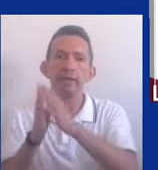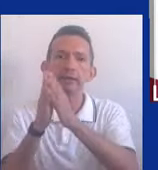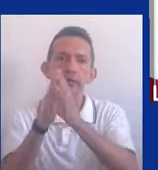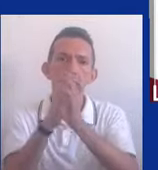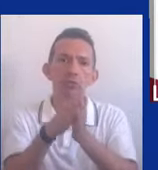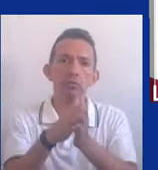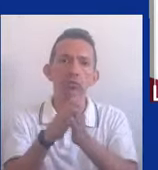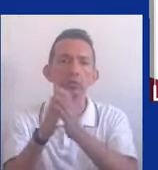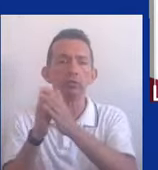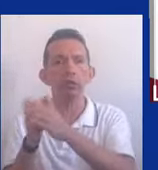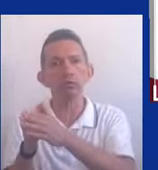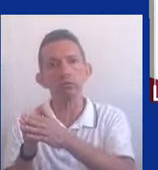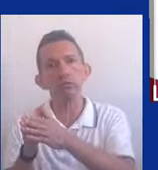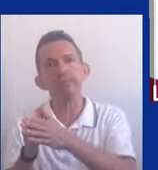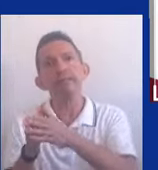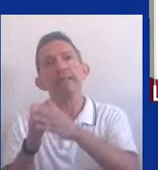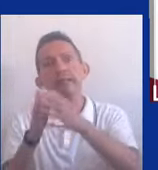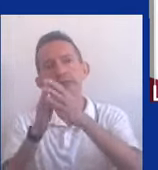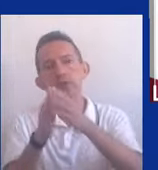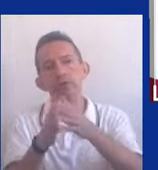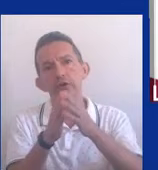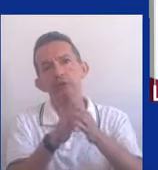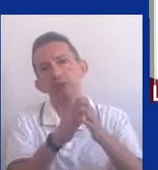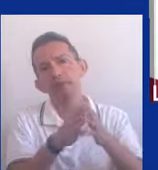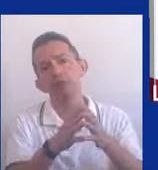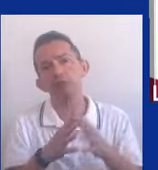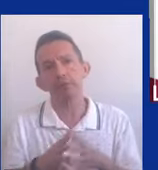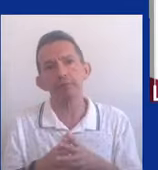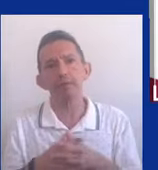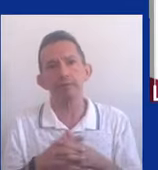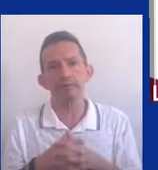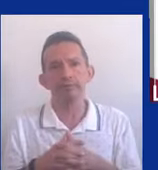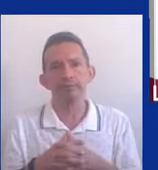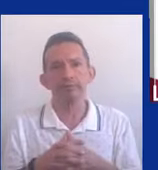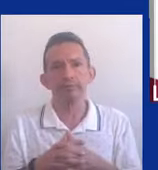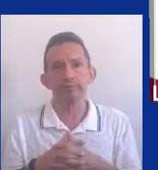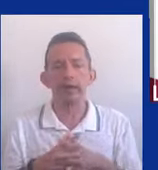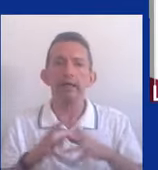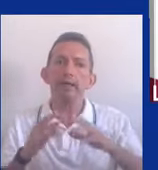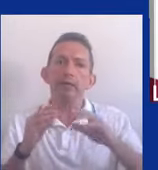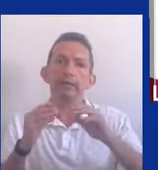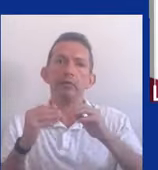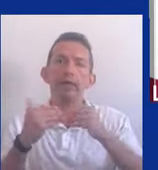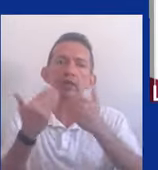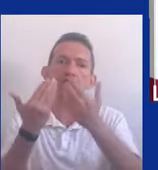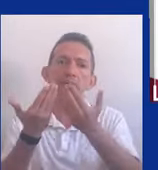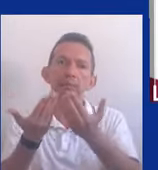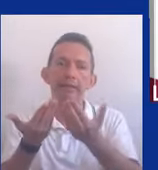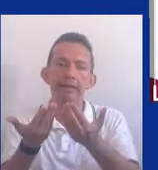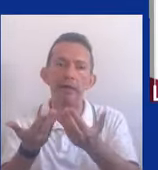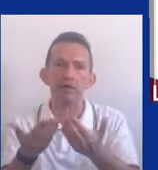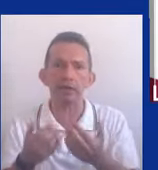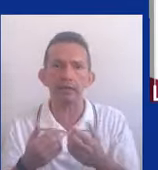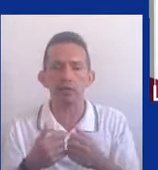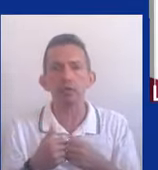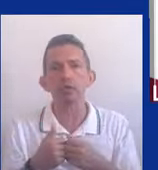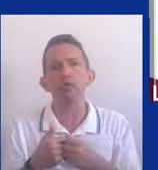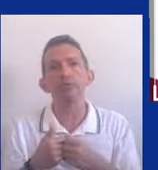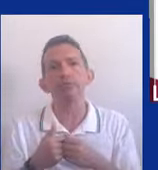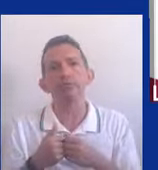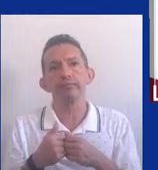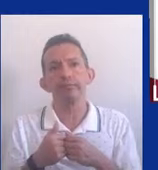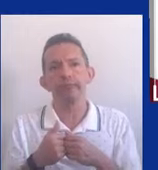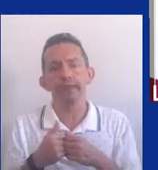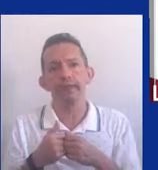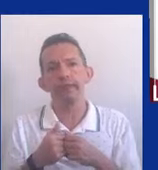Tá? Mas tanto um quanto o outro tem a ver com esse fenômeno chamado de tixotropia. Tá? Então este material